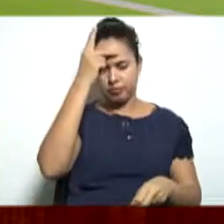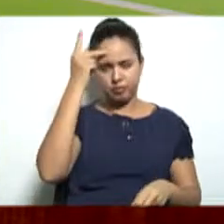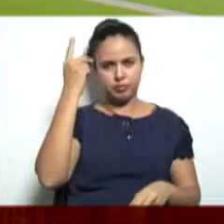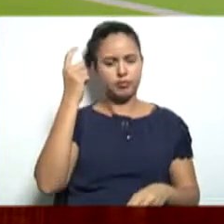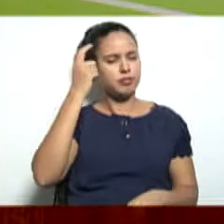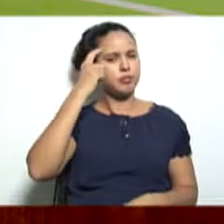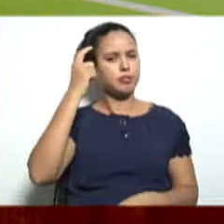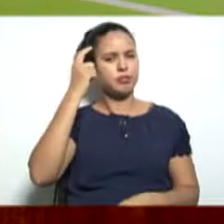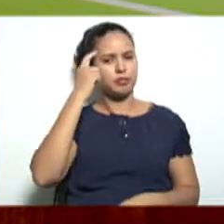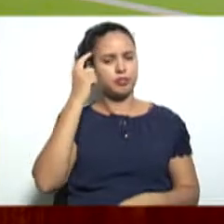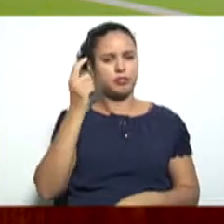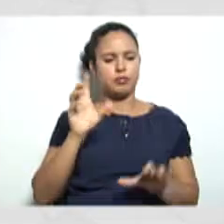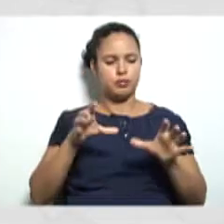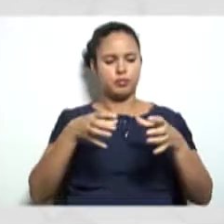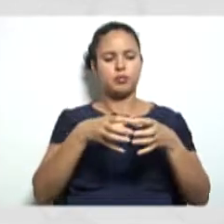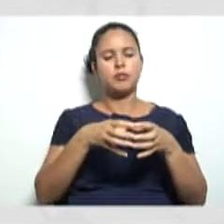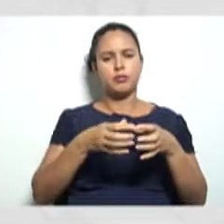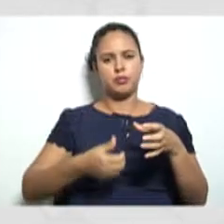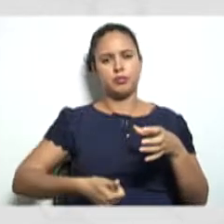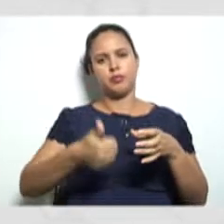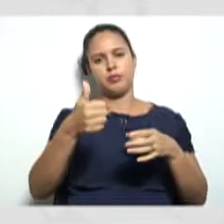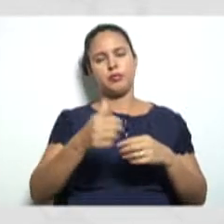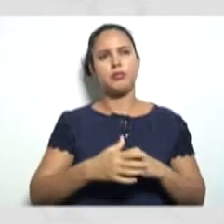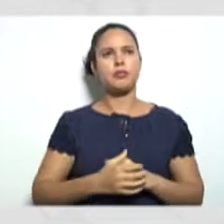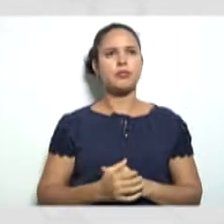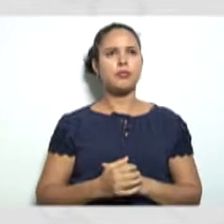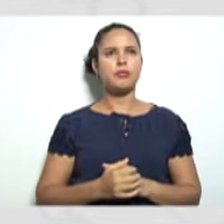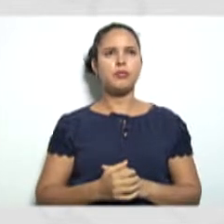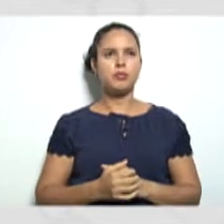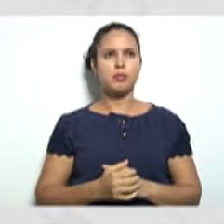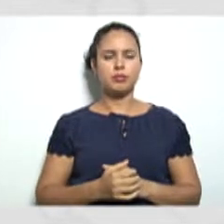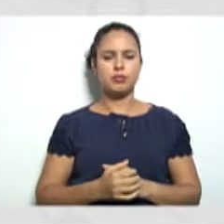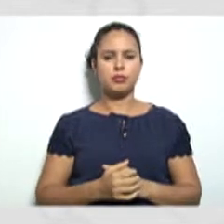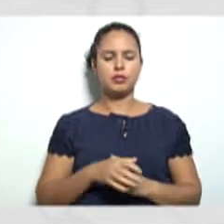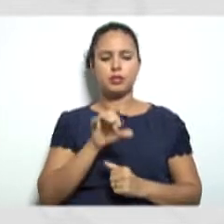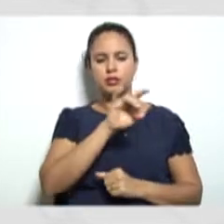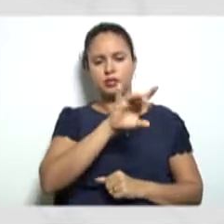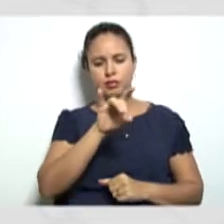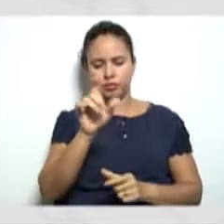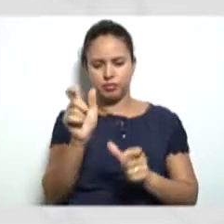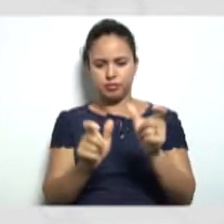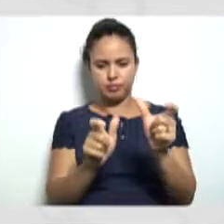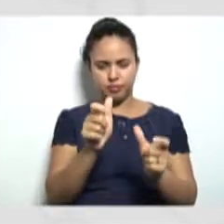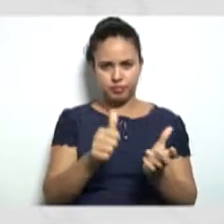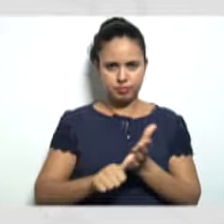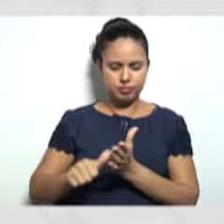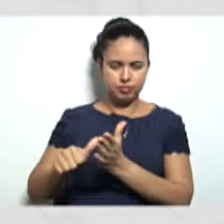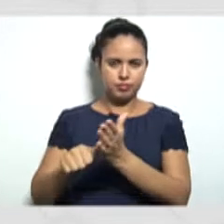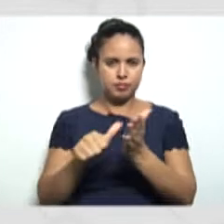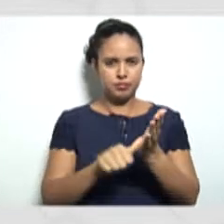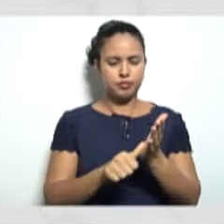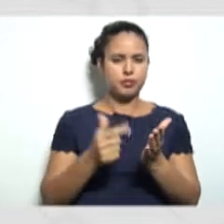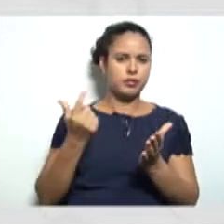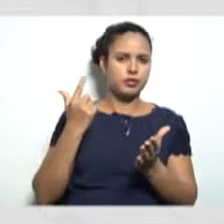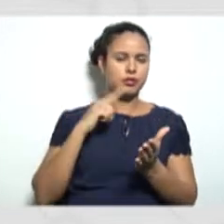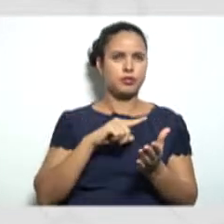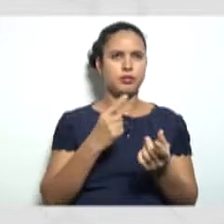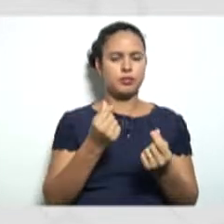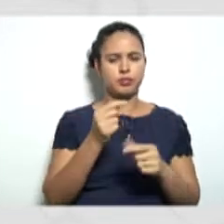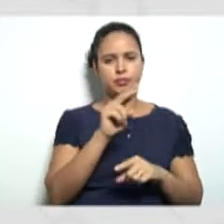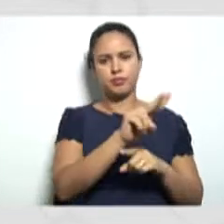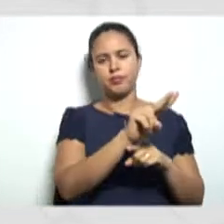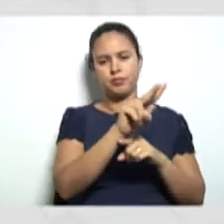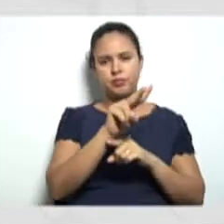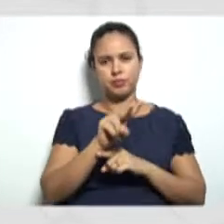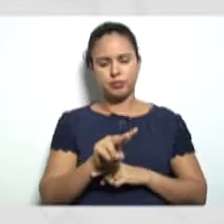Fica melhor, com certeza. E para custear as obras, os membros da cooperativa podem usar o autofinanciamento, aquele com recursos próprios. Você